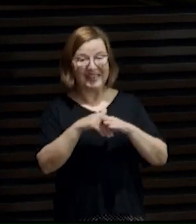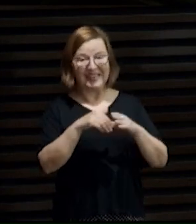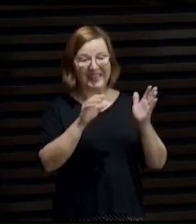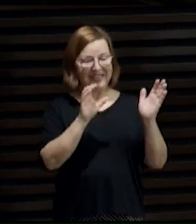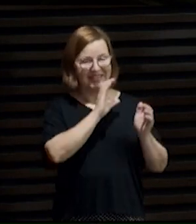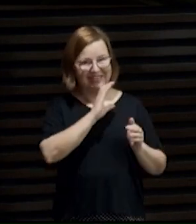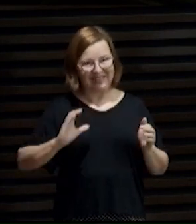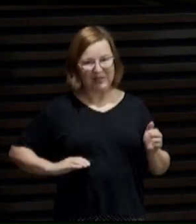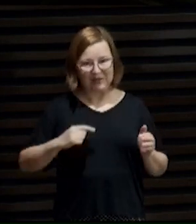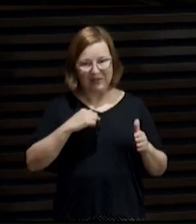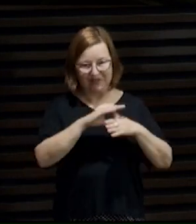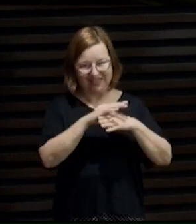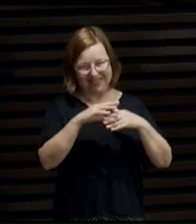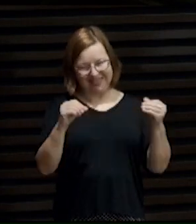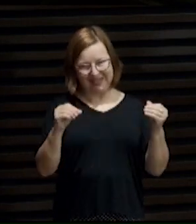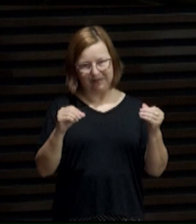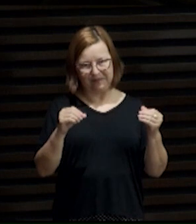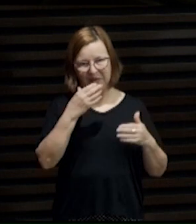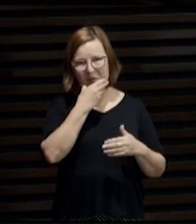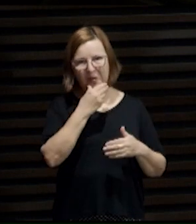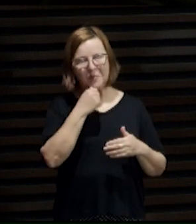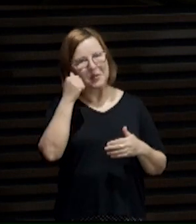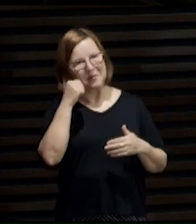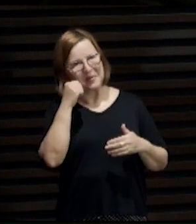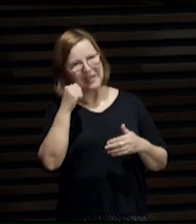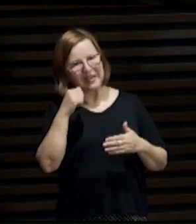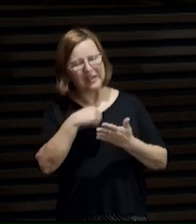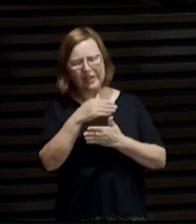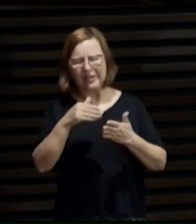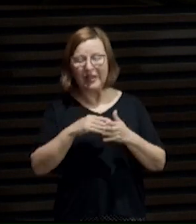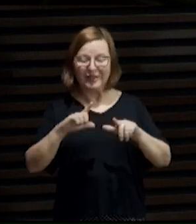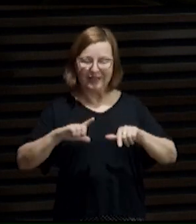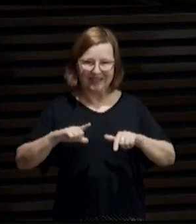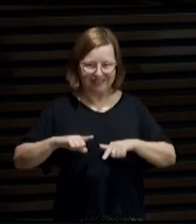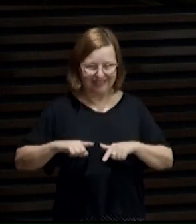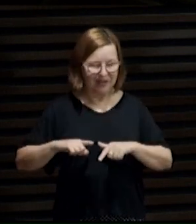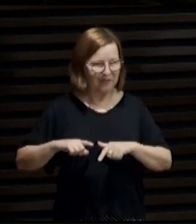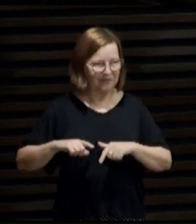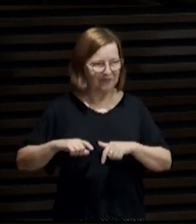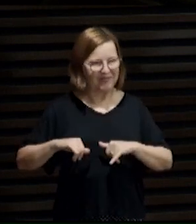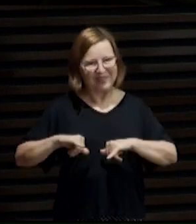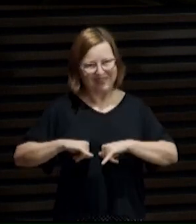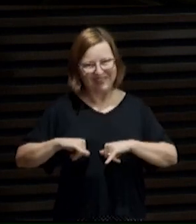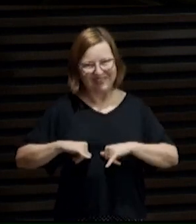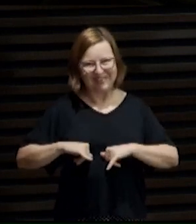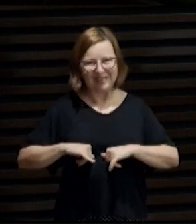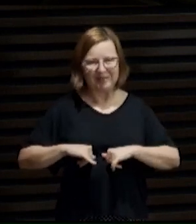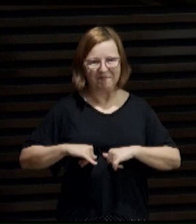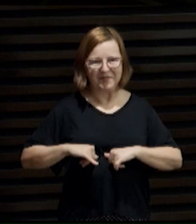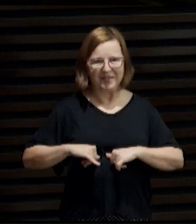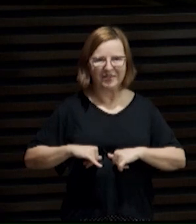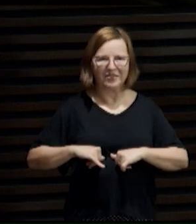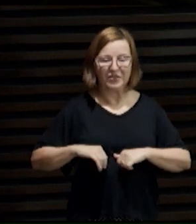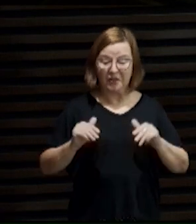Homens e mulheres têm todas as suas dores resolvidas na cruz do Calvário. Como isso acontece? Quando há